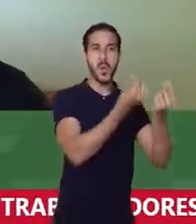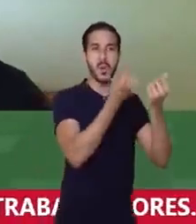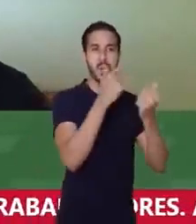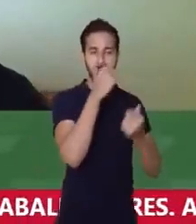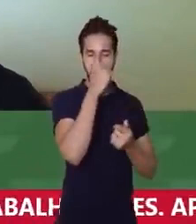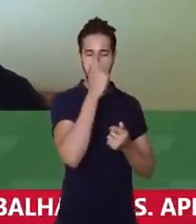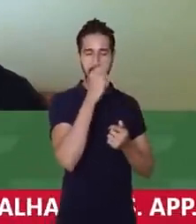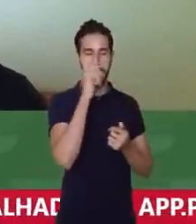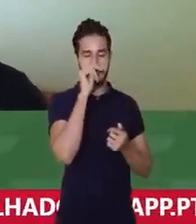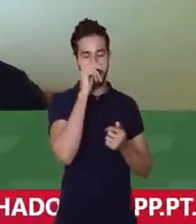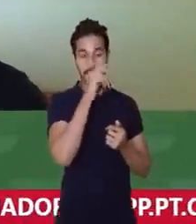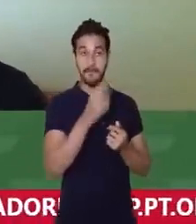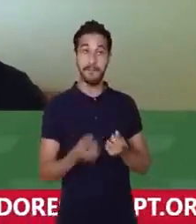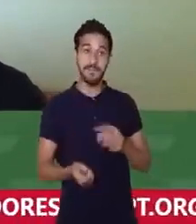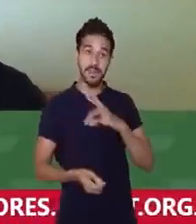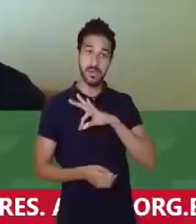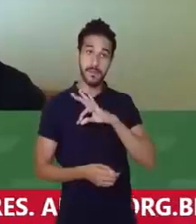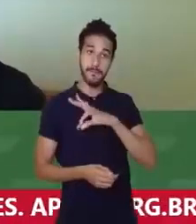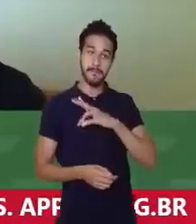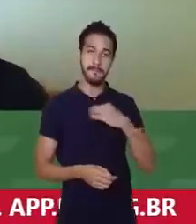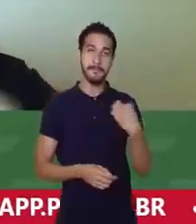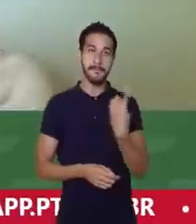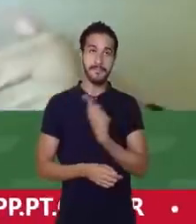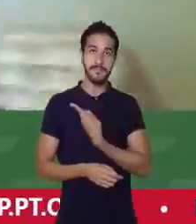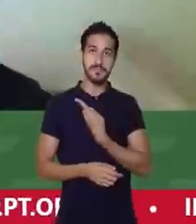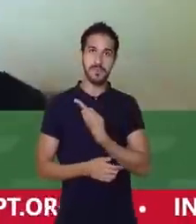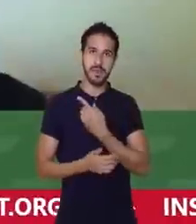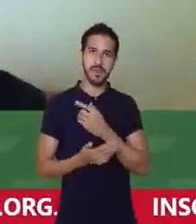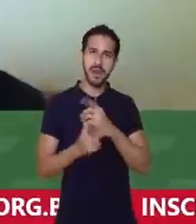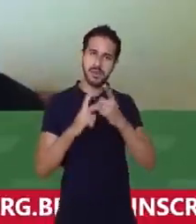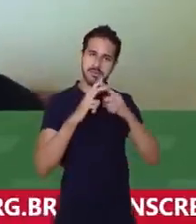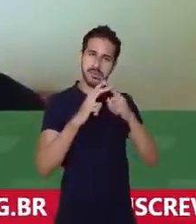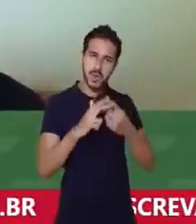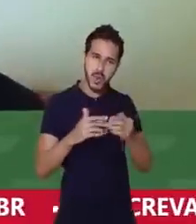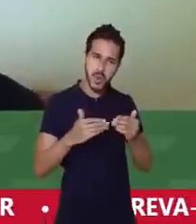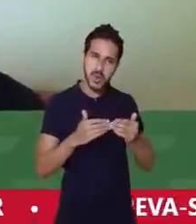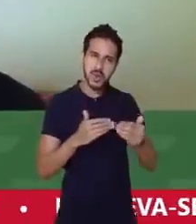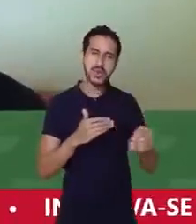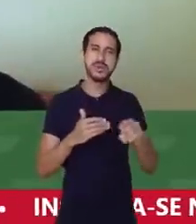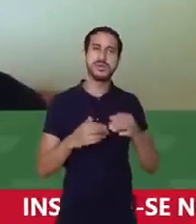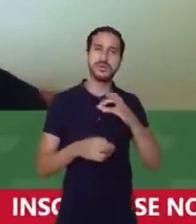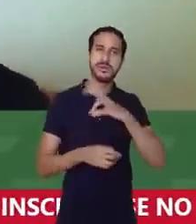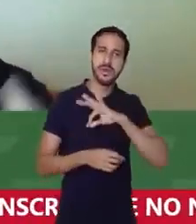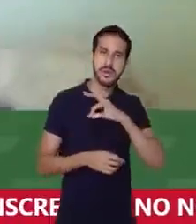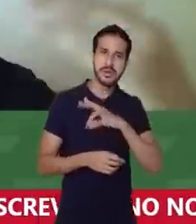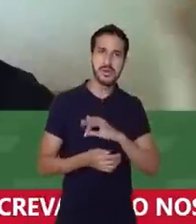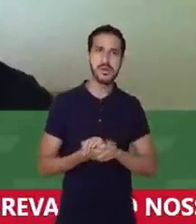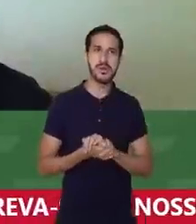né? Os salários, nós passamos a corrigir os salários,